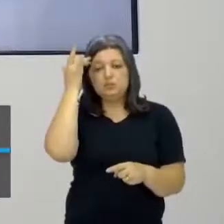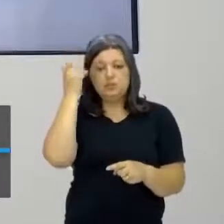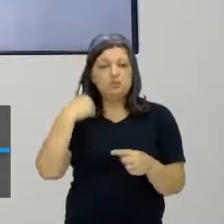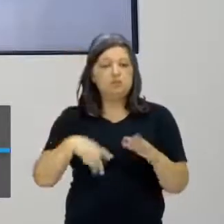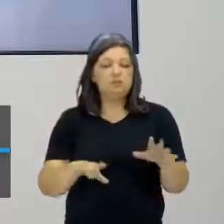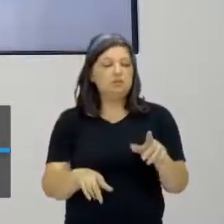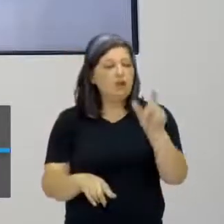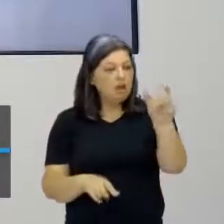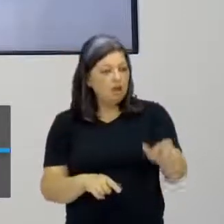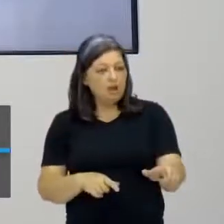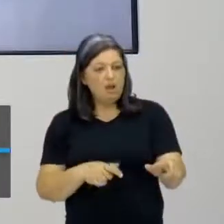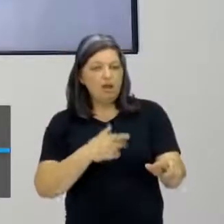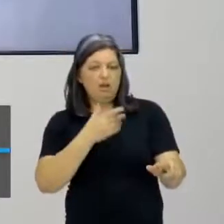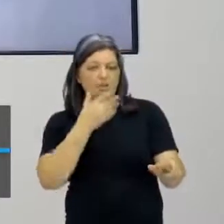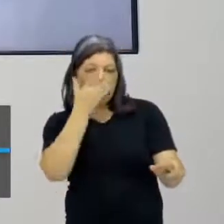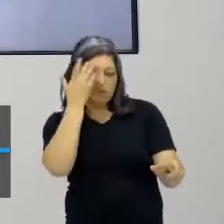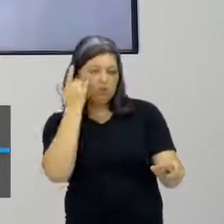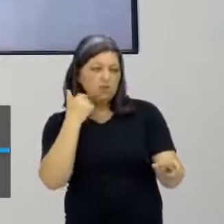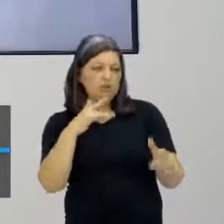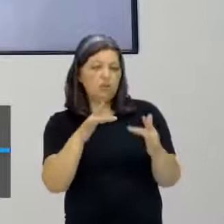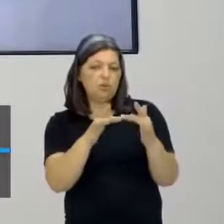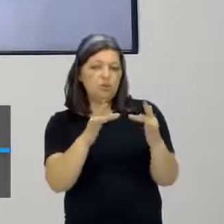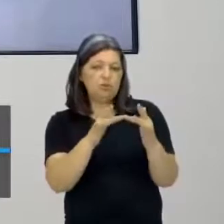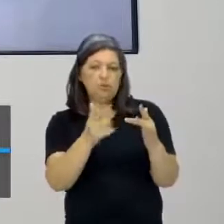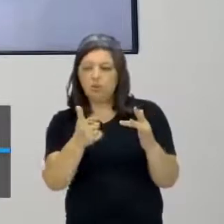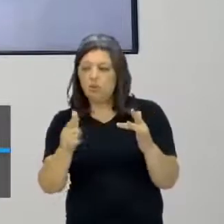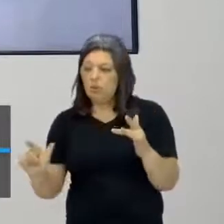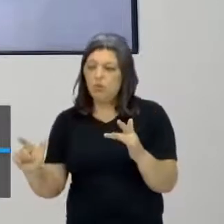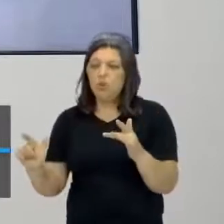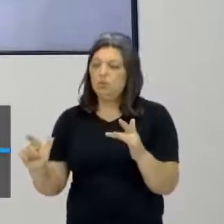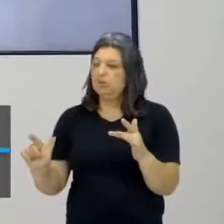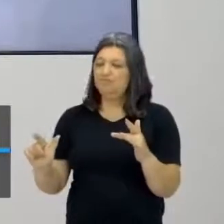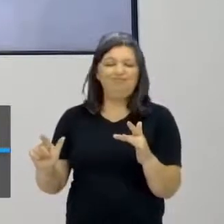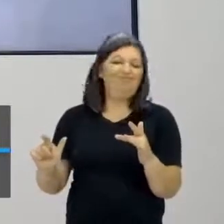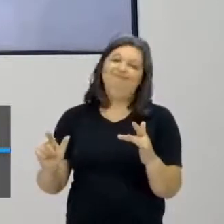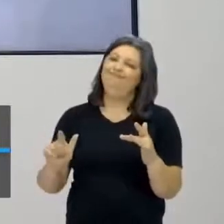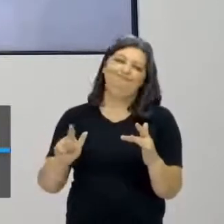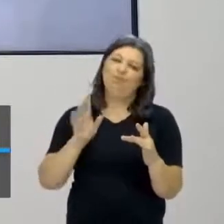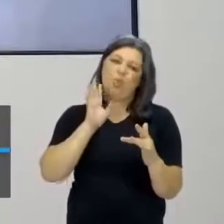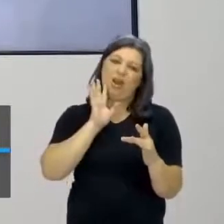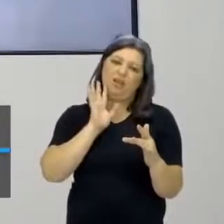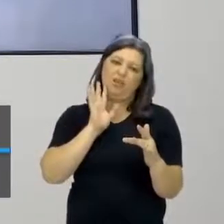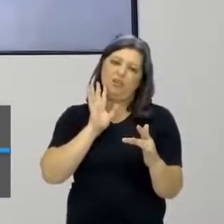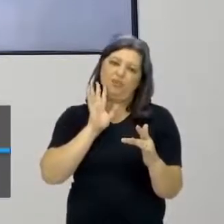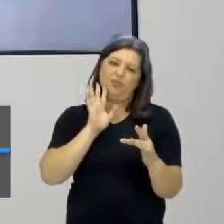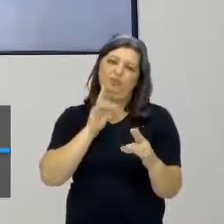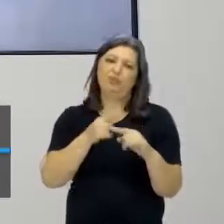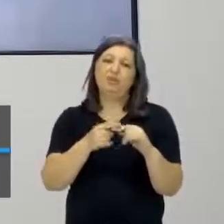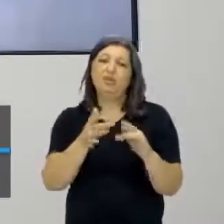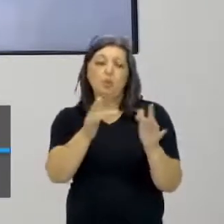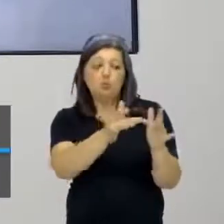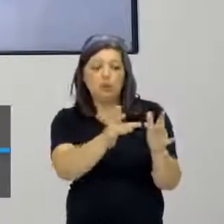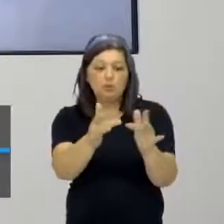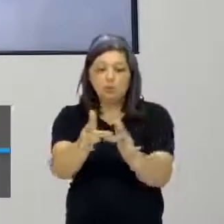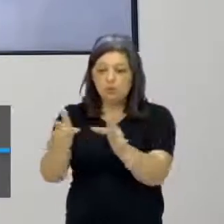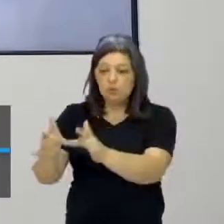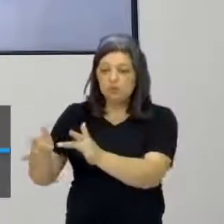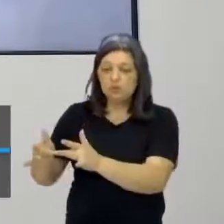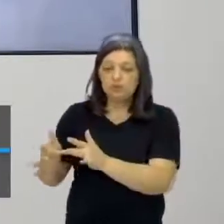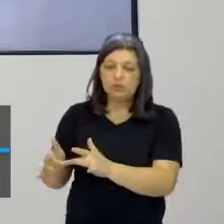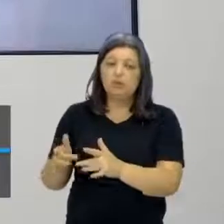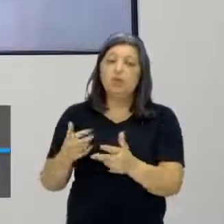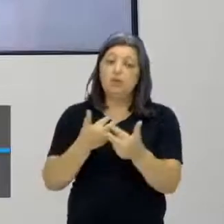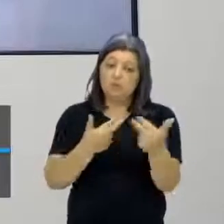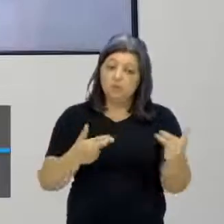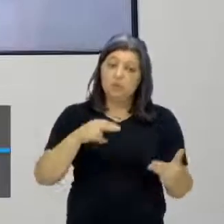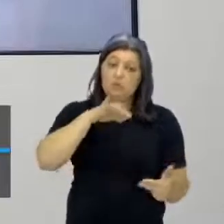cara super legal, mas está em contato com outra pessoa que não é super legal. E quando um entra em contato com o outro, coisas ruins podem